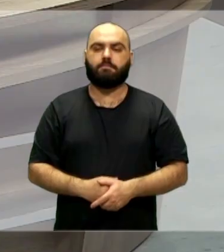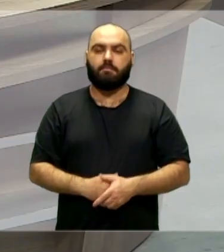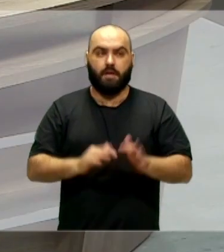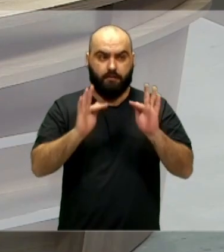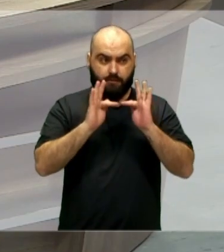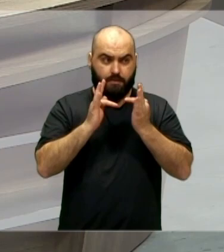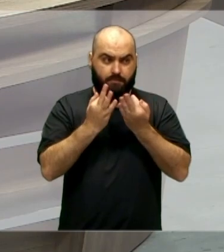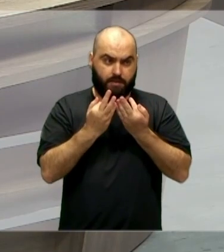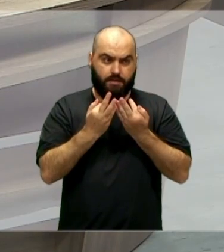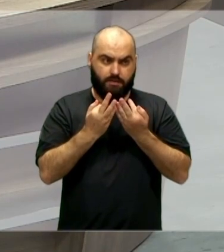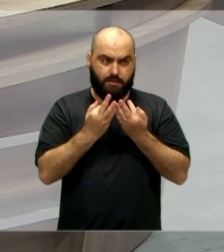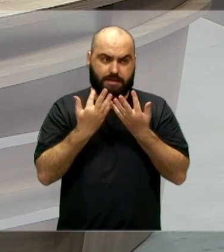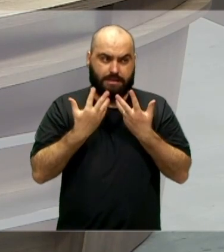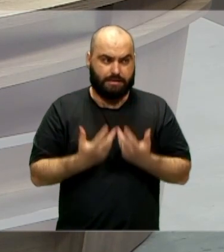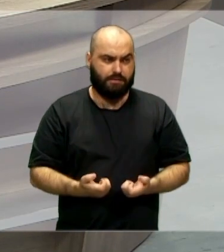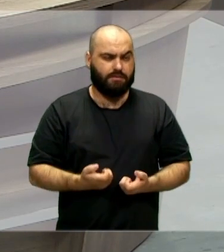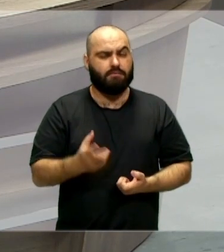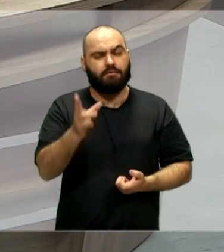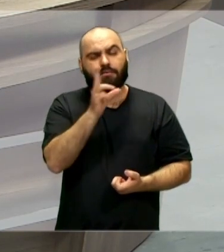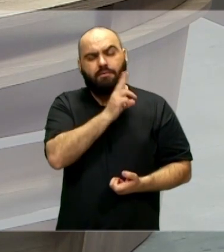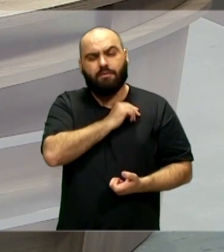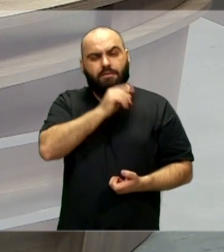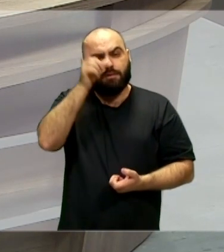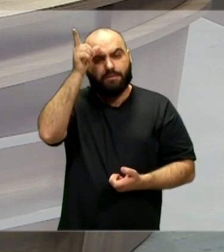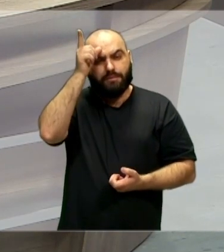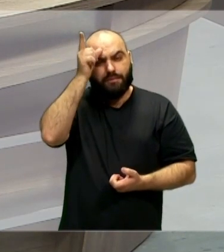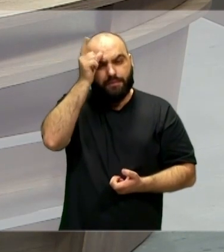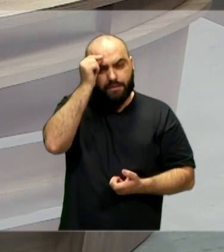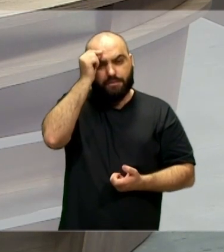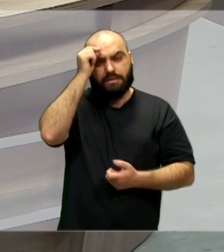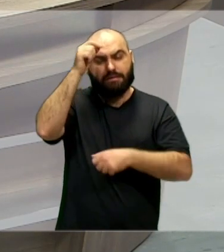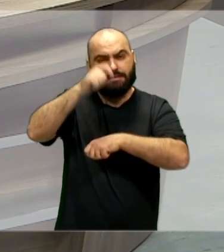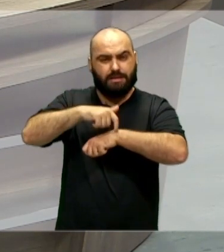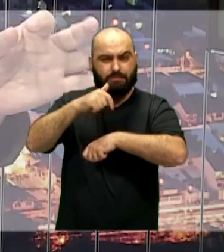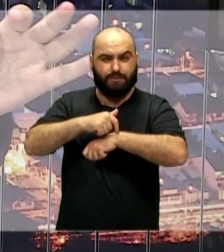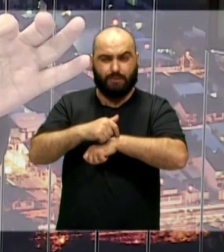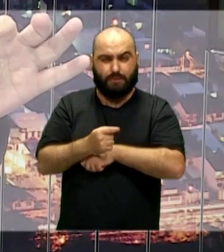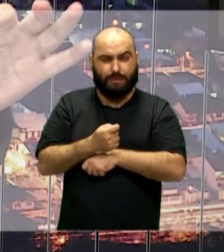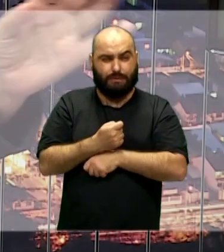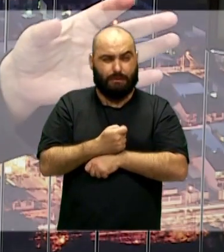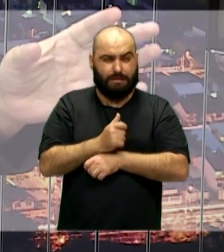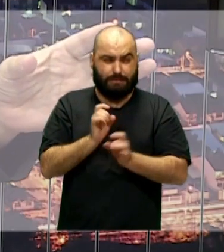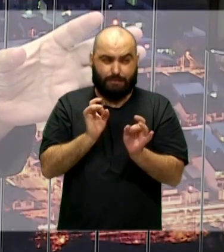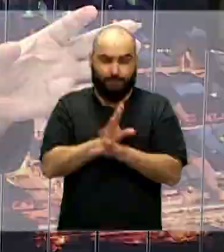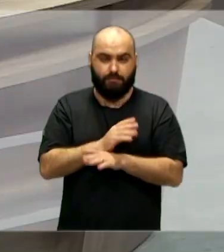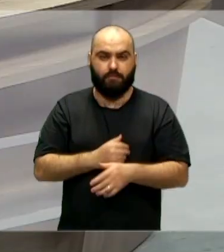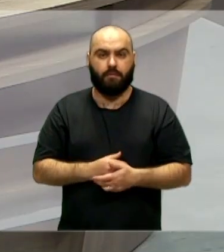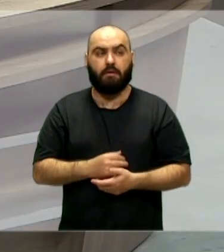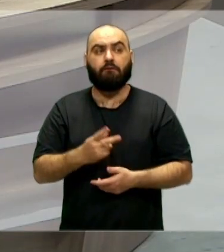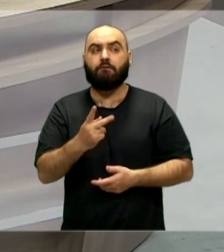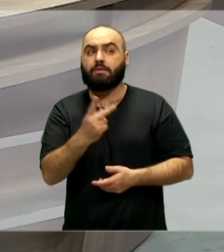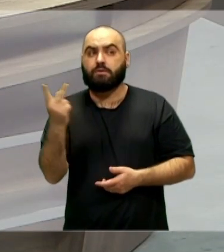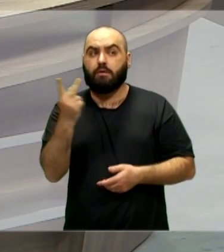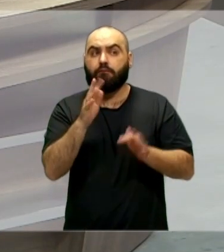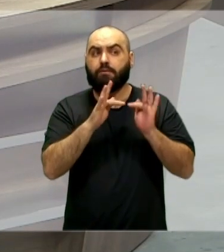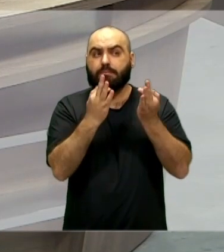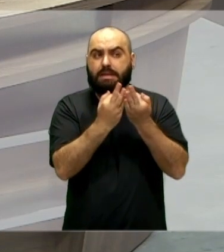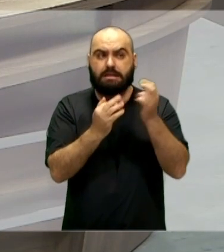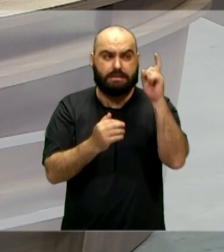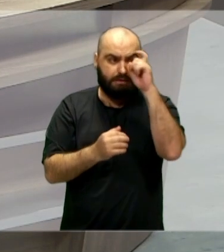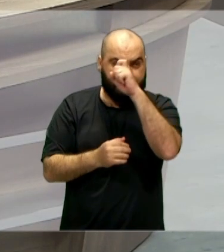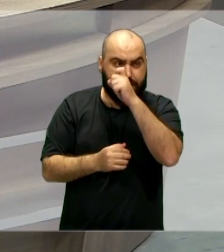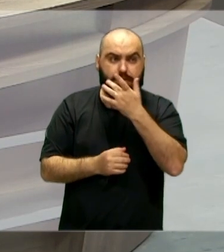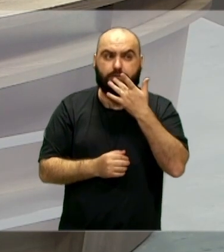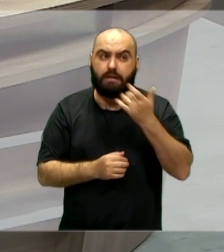família, né? Nosso tempo está quase estourando, mas eu queria saber, assim, para vocês, como é que foi? Foi difícil, foi fácil,